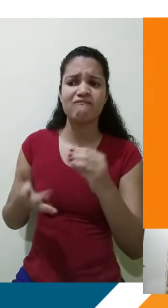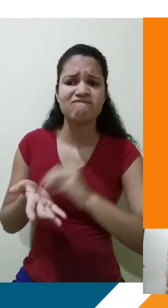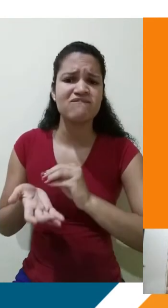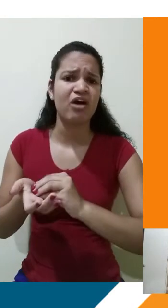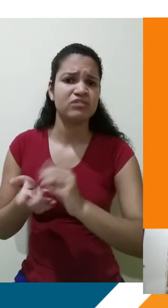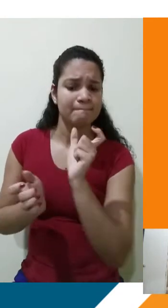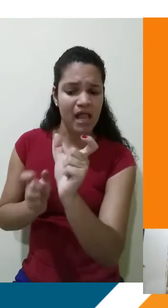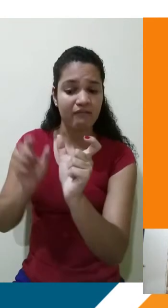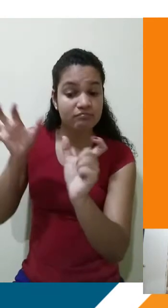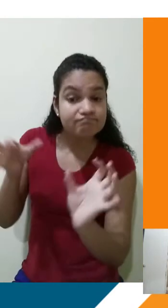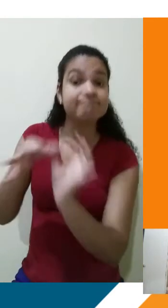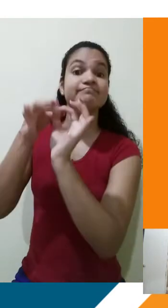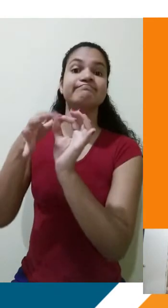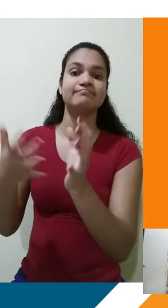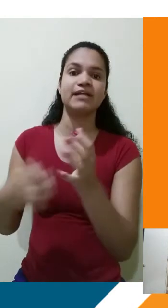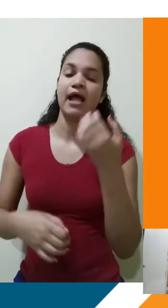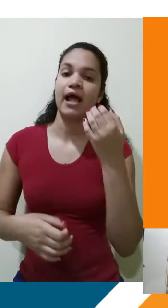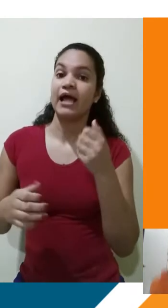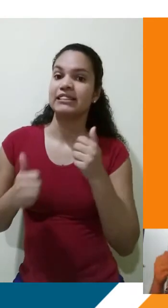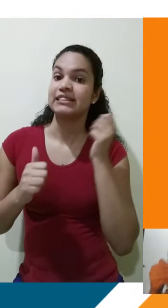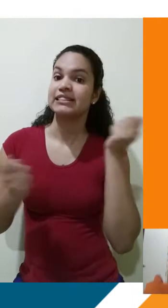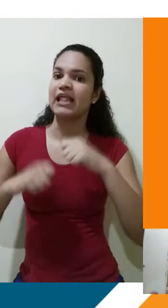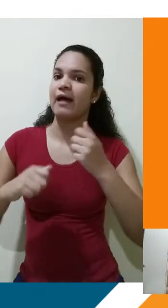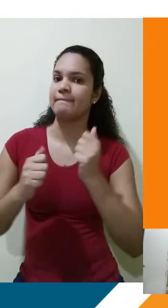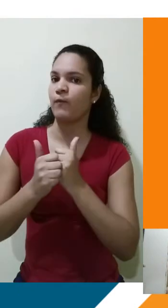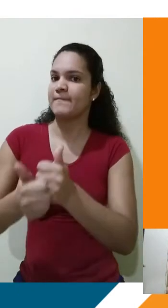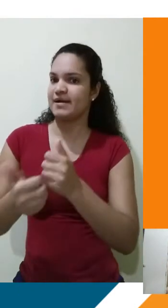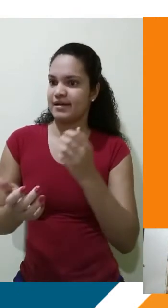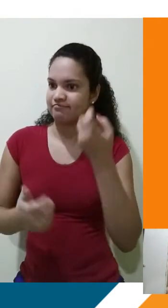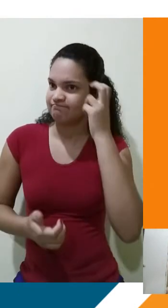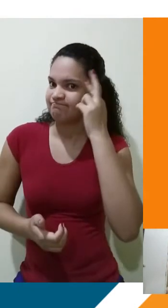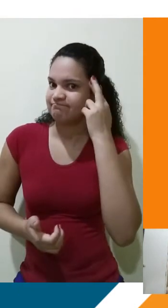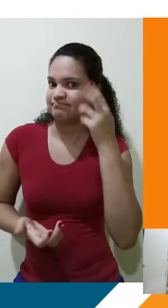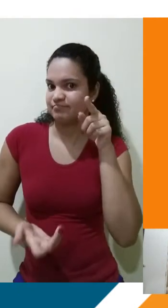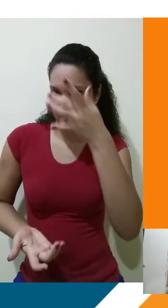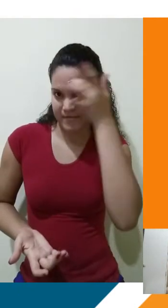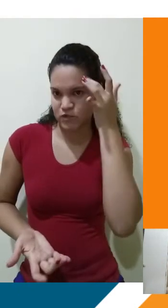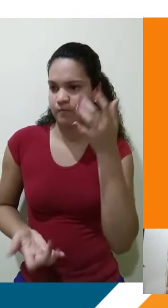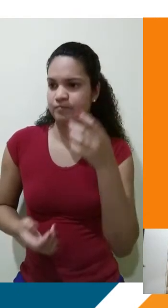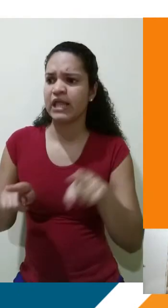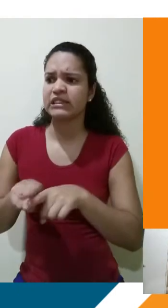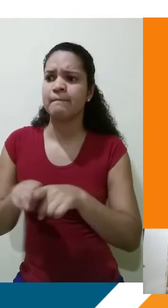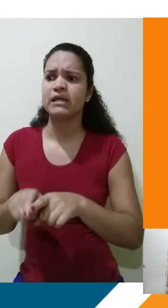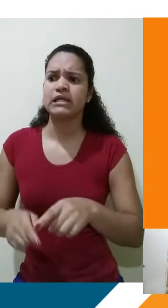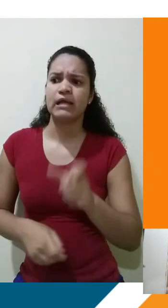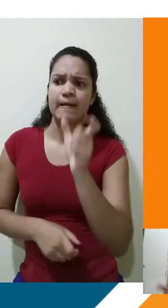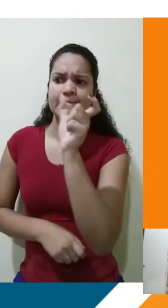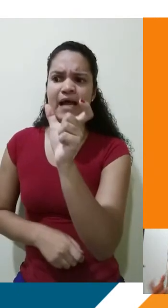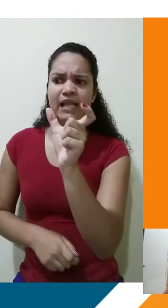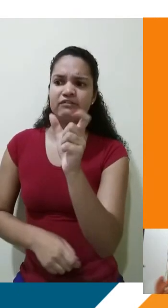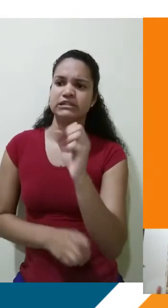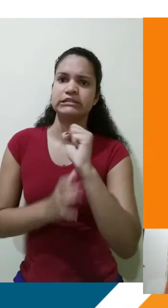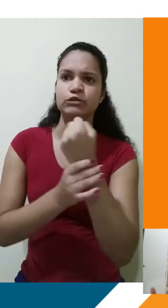ajudassem a acompanhar o raciocínio. A segunda coisa que chama a atenção é a repetição excessiva do termo segurança alimentar. Na verdade, os coesivos, inclusive, poderiam